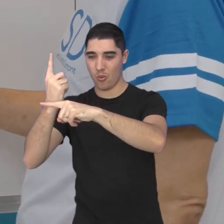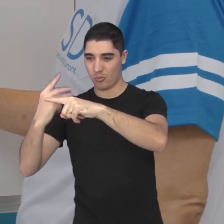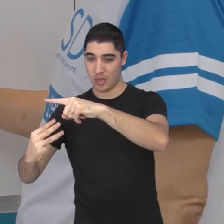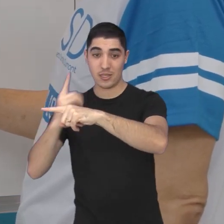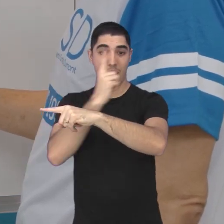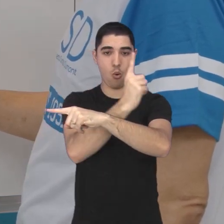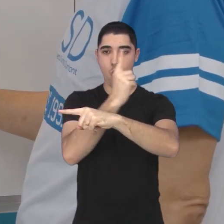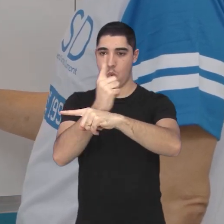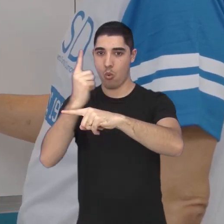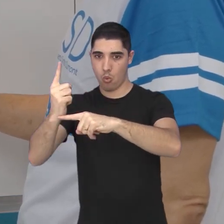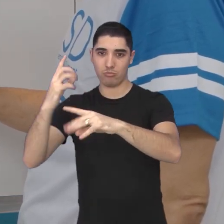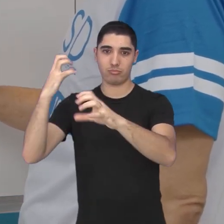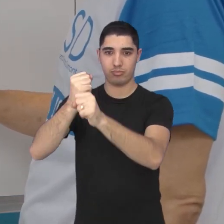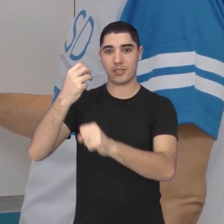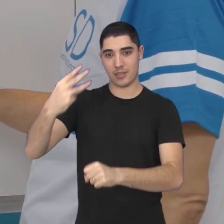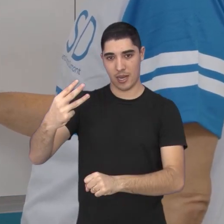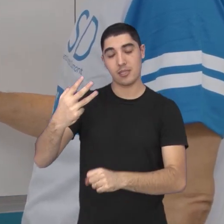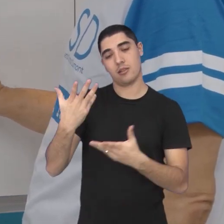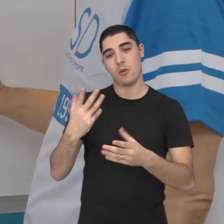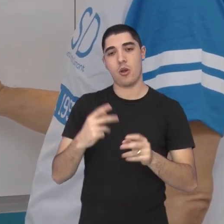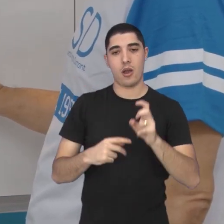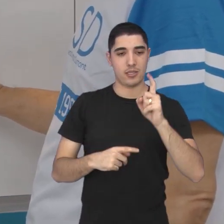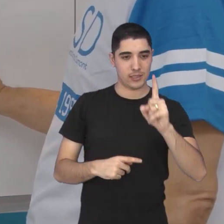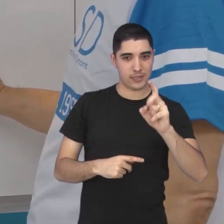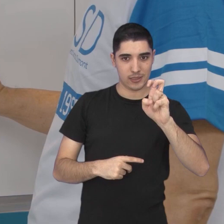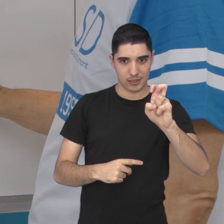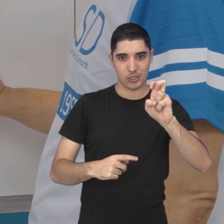menos 5x.